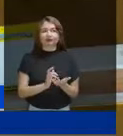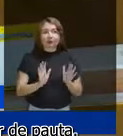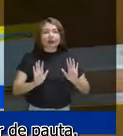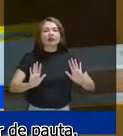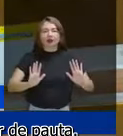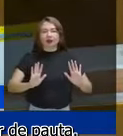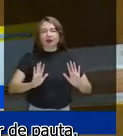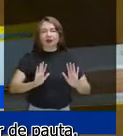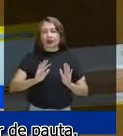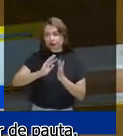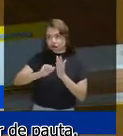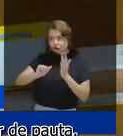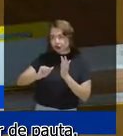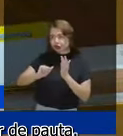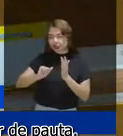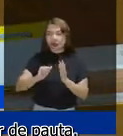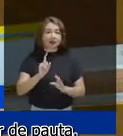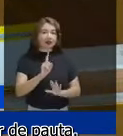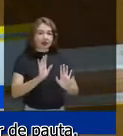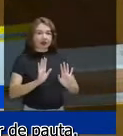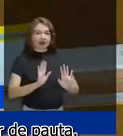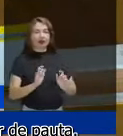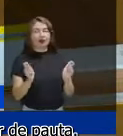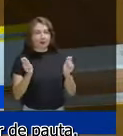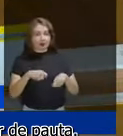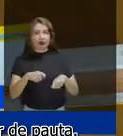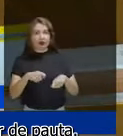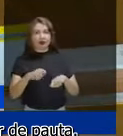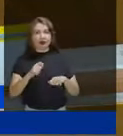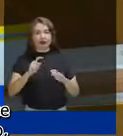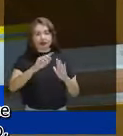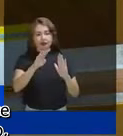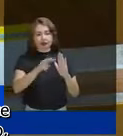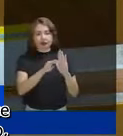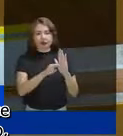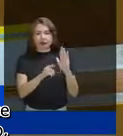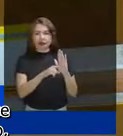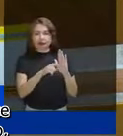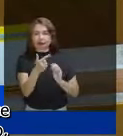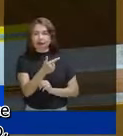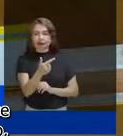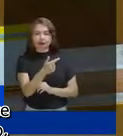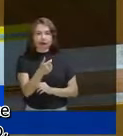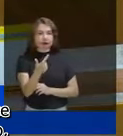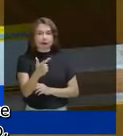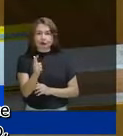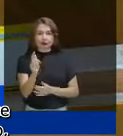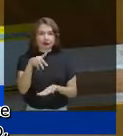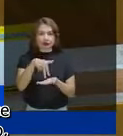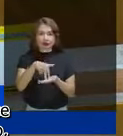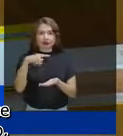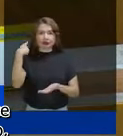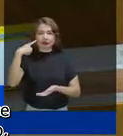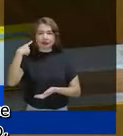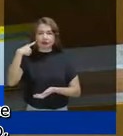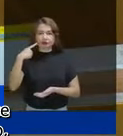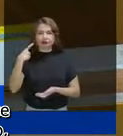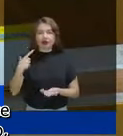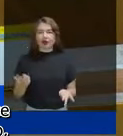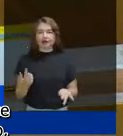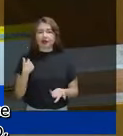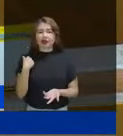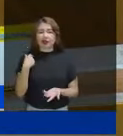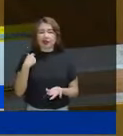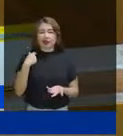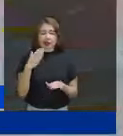Excelência, não, eu acho que nem precisa tirar de pauta. Vossa Excelência pode chamar o seguinte, né? Se não tiver advogado presente para sustentação. Perfeito. É o tempo